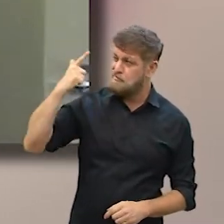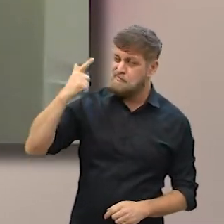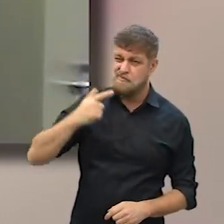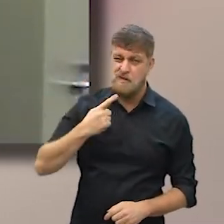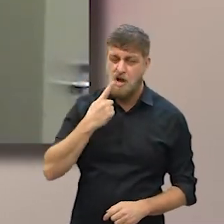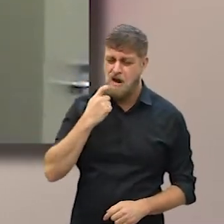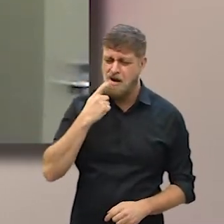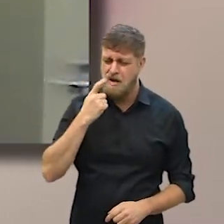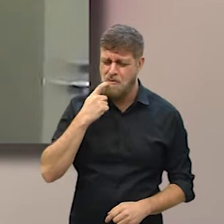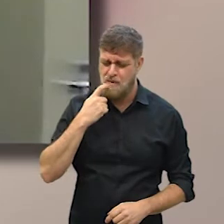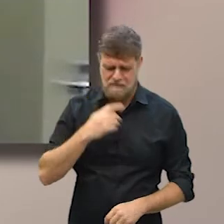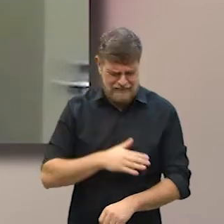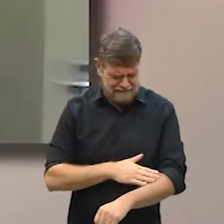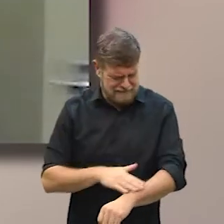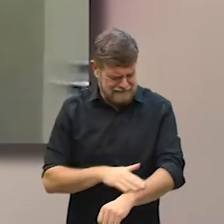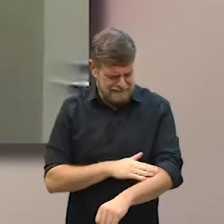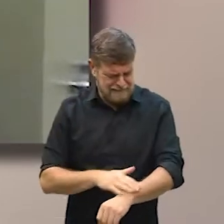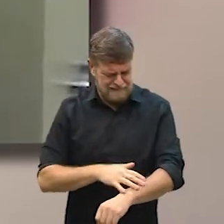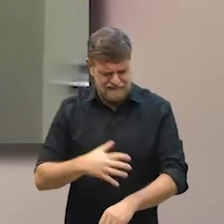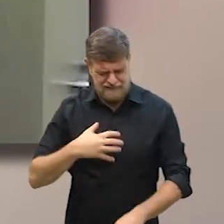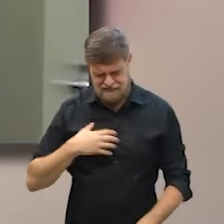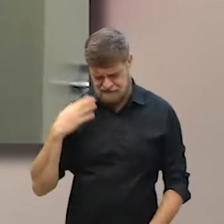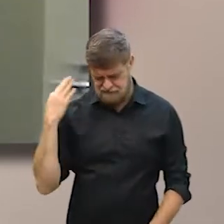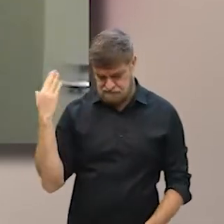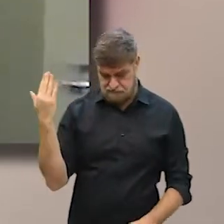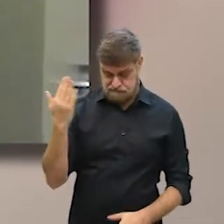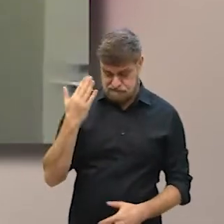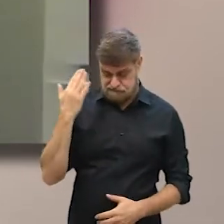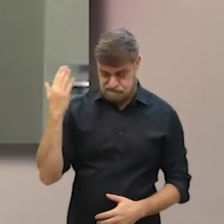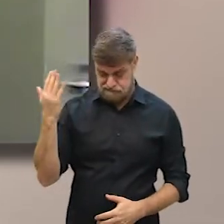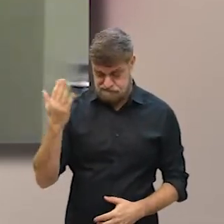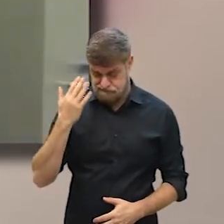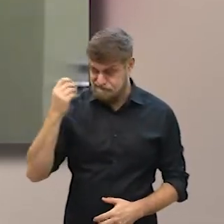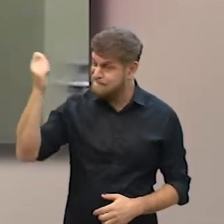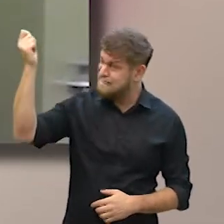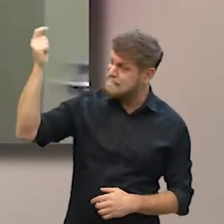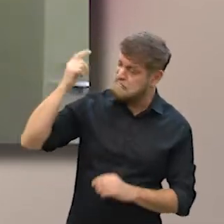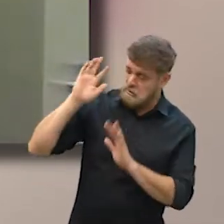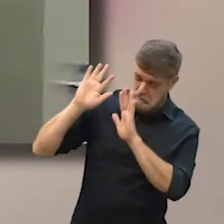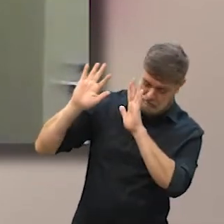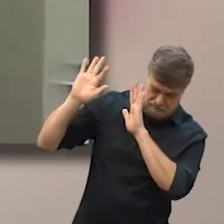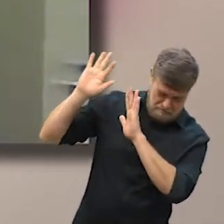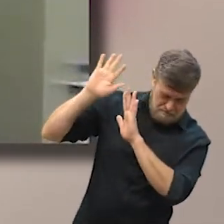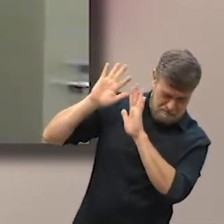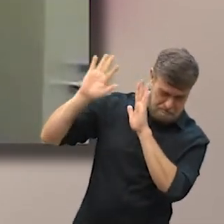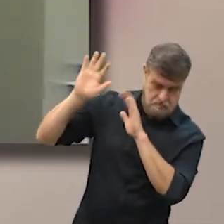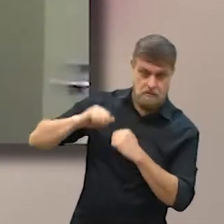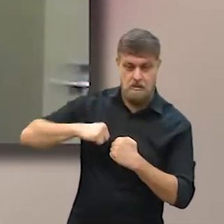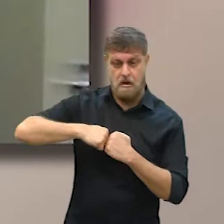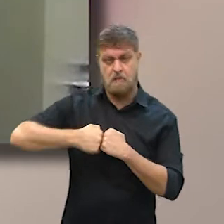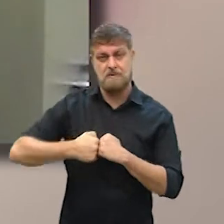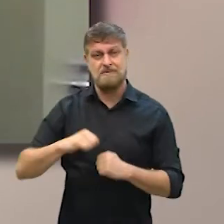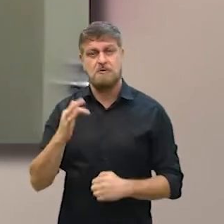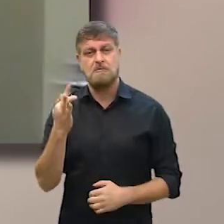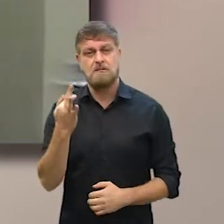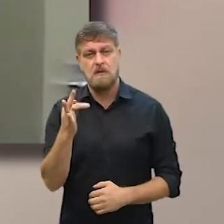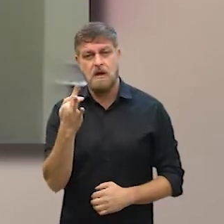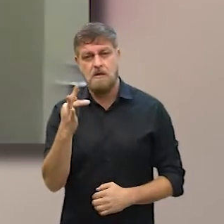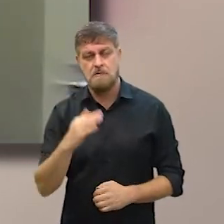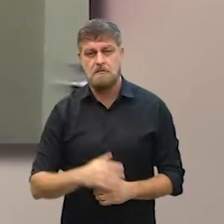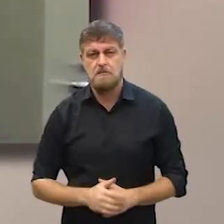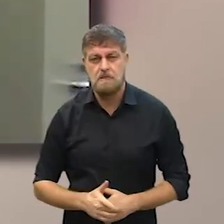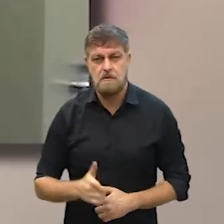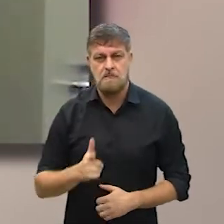fica mais vermelha sentem pior quando pega o sol fogem do sol ou tem dores nas articulações